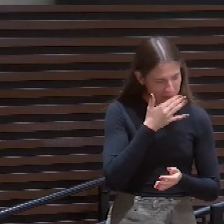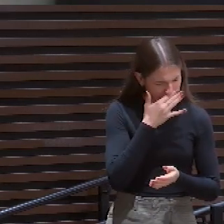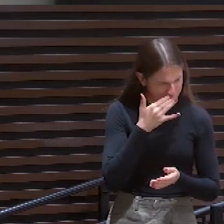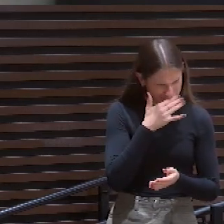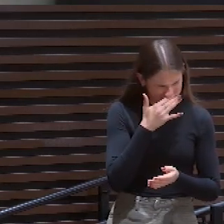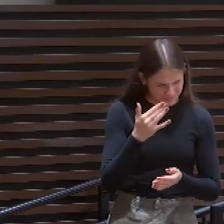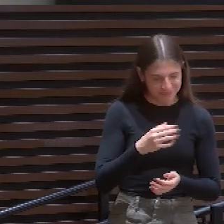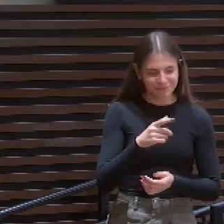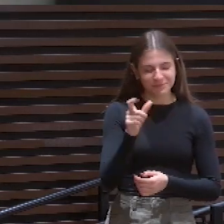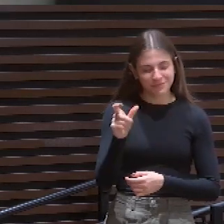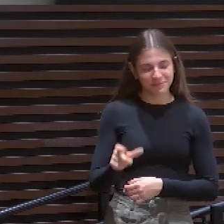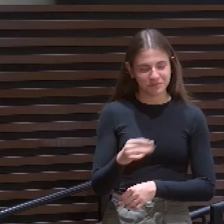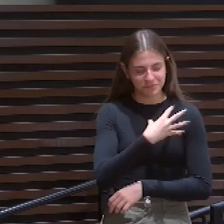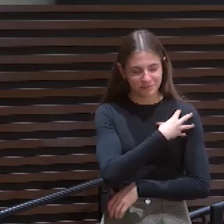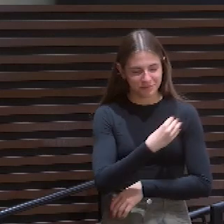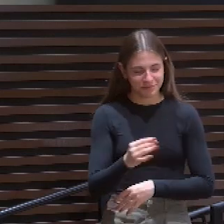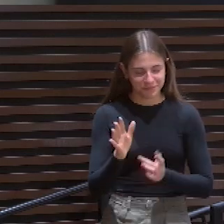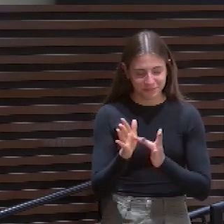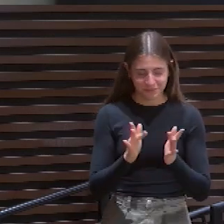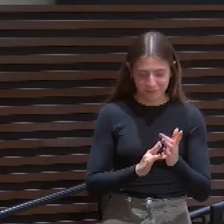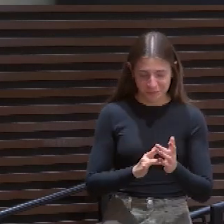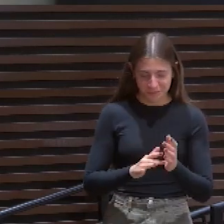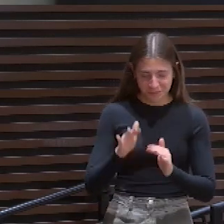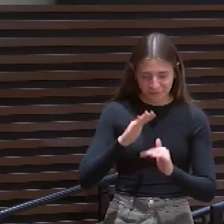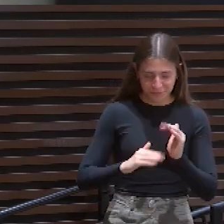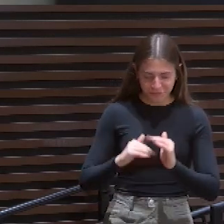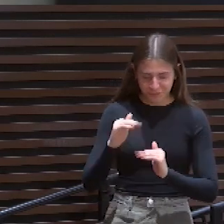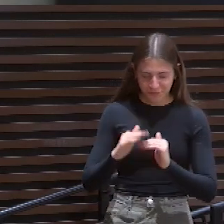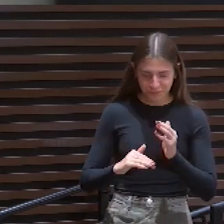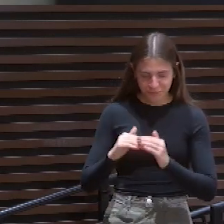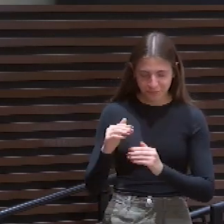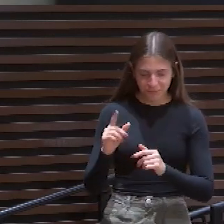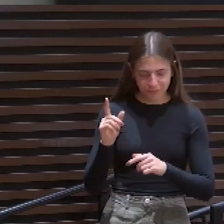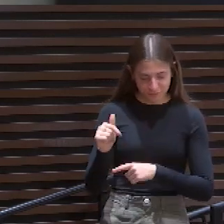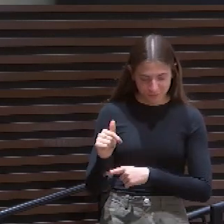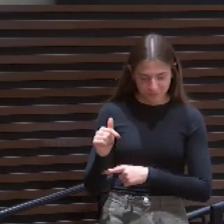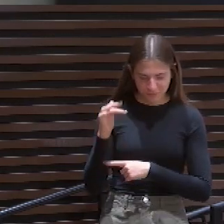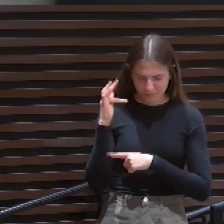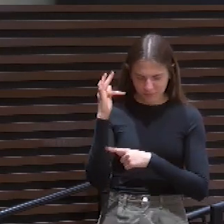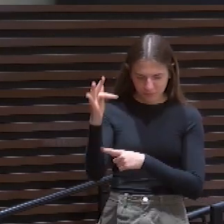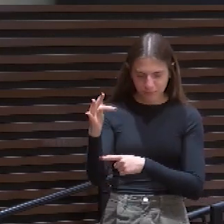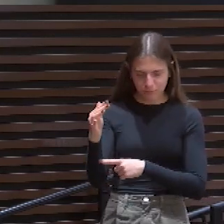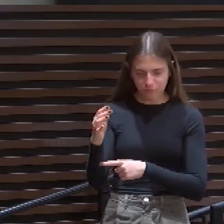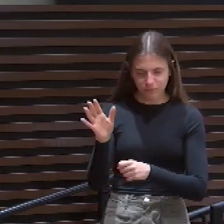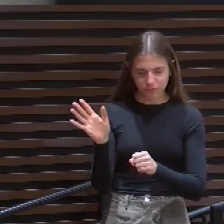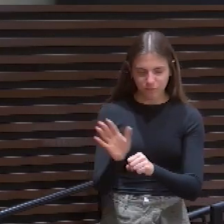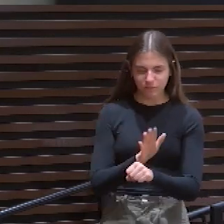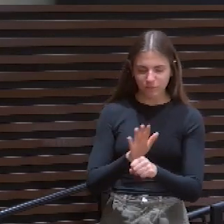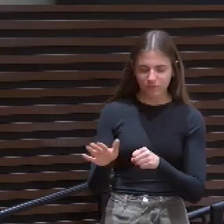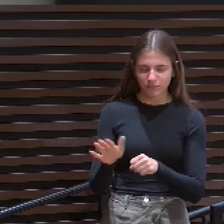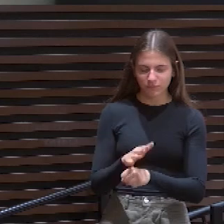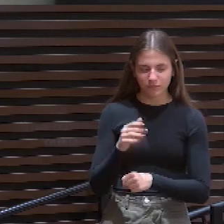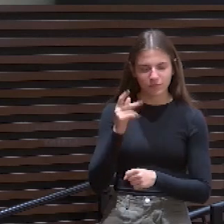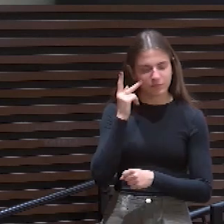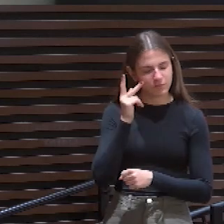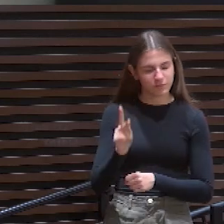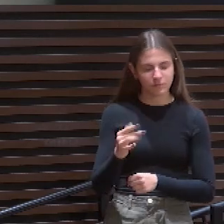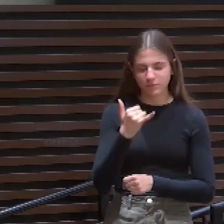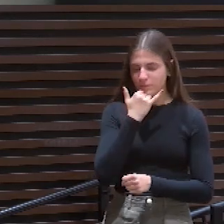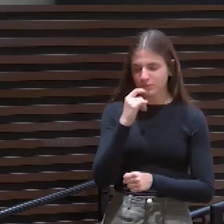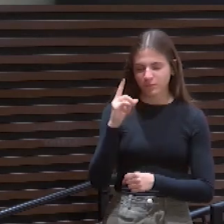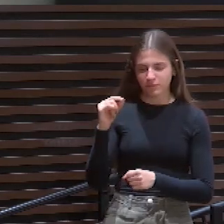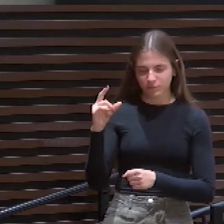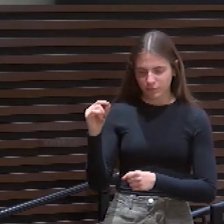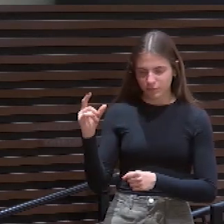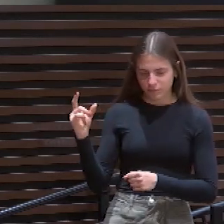Jesus, Senhor, aquela obra é e foi suficiente, Senhor, para redimi-lo e para nos